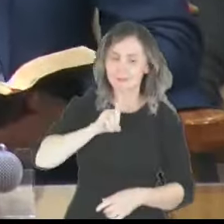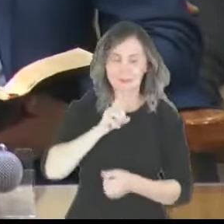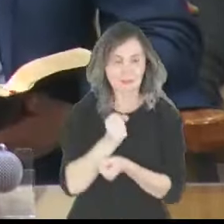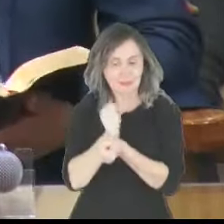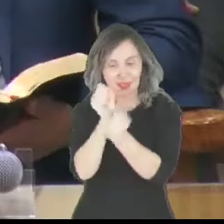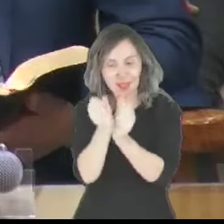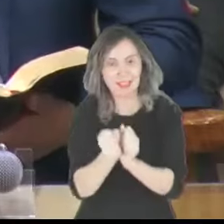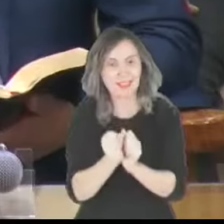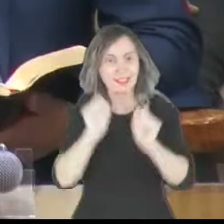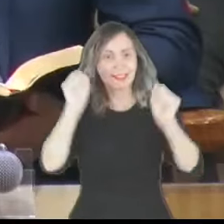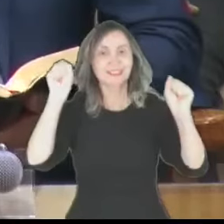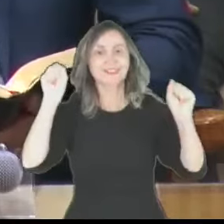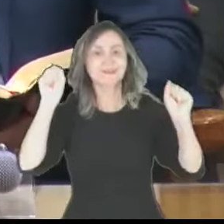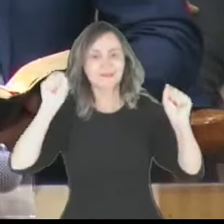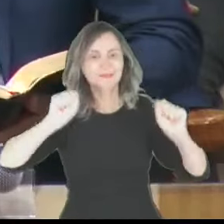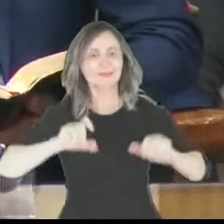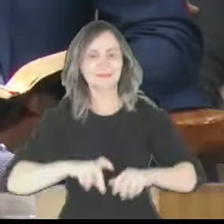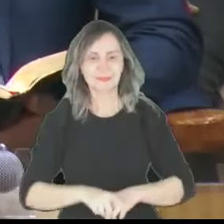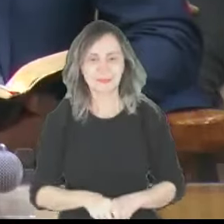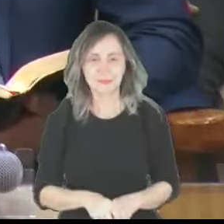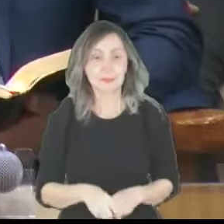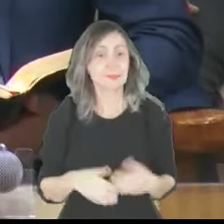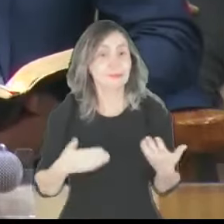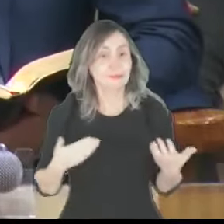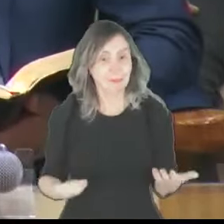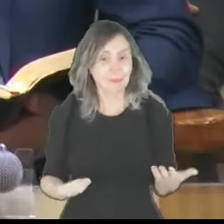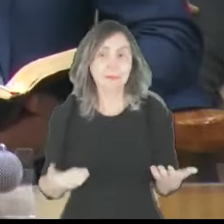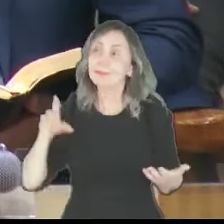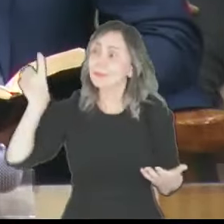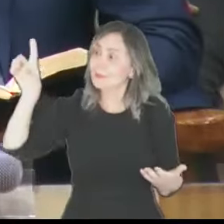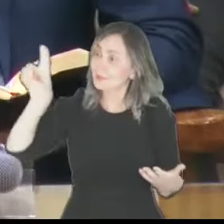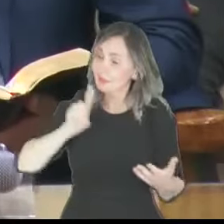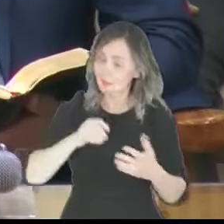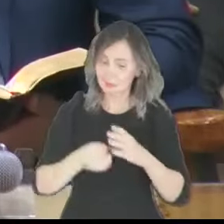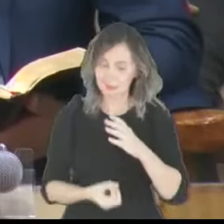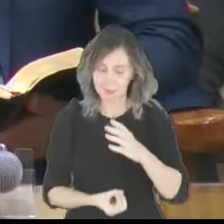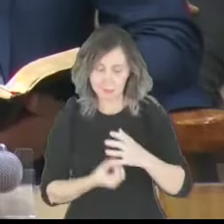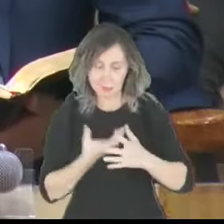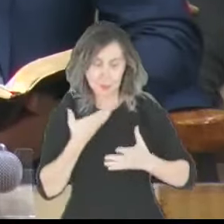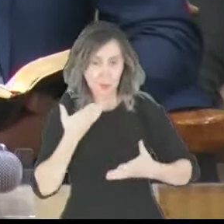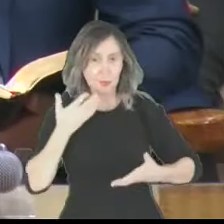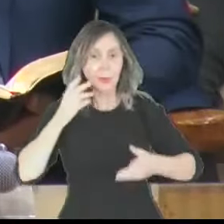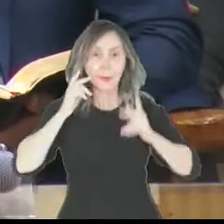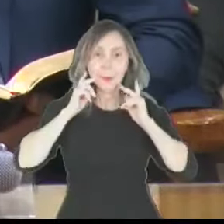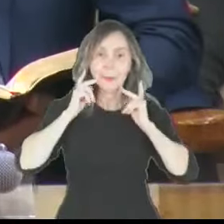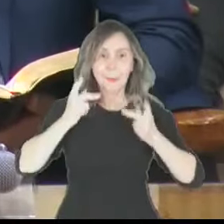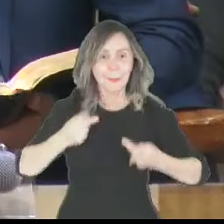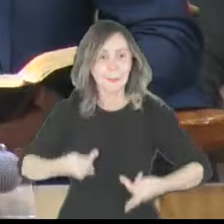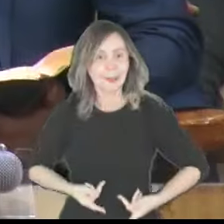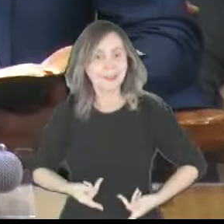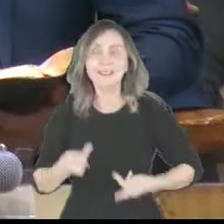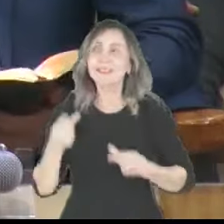Então, a Bíblia diz que nós fomos criados segundo a imagem e a semelhança de Deus.